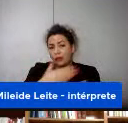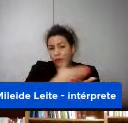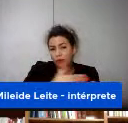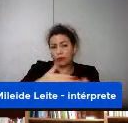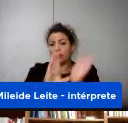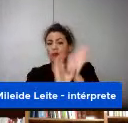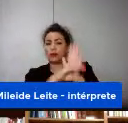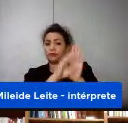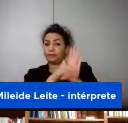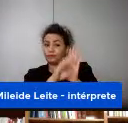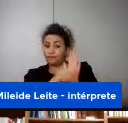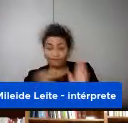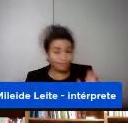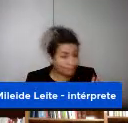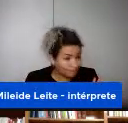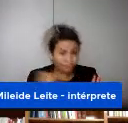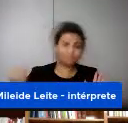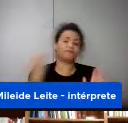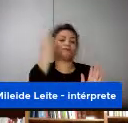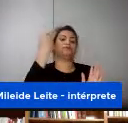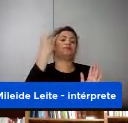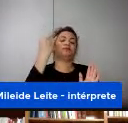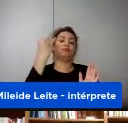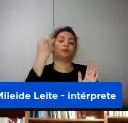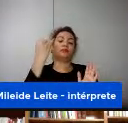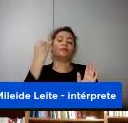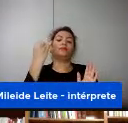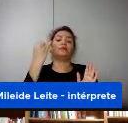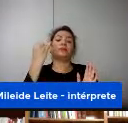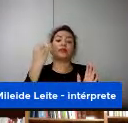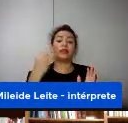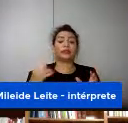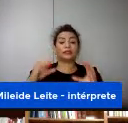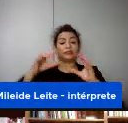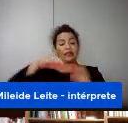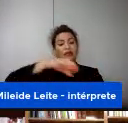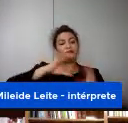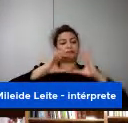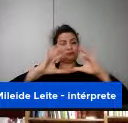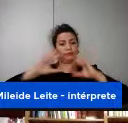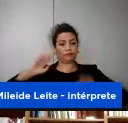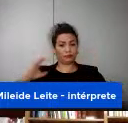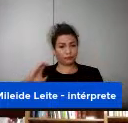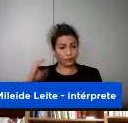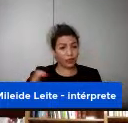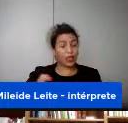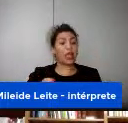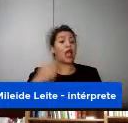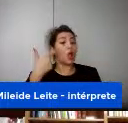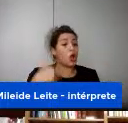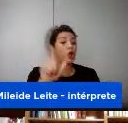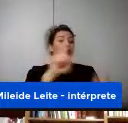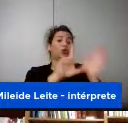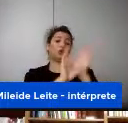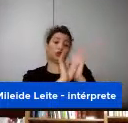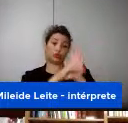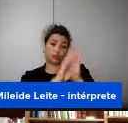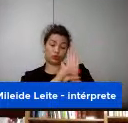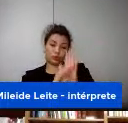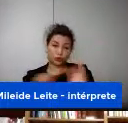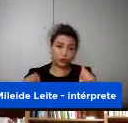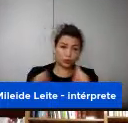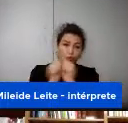conceito extremamente importante em neurociências e também, de novo, é mais um conceito, né, junto